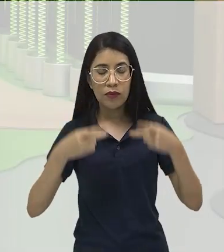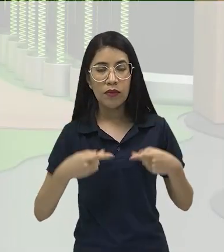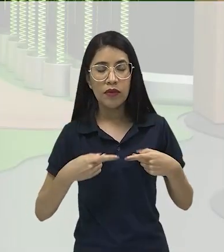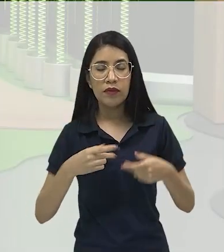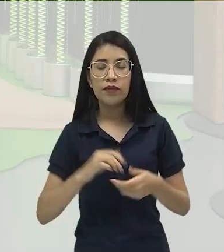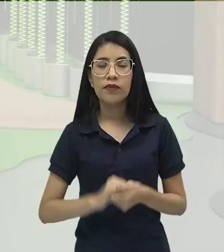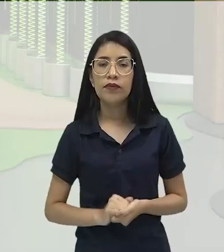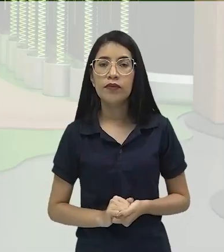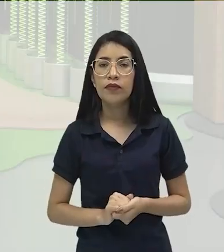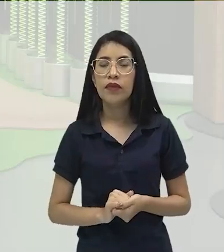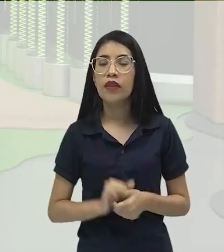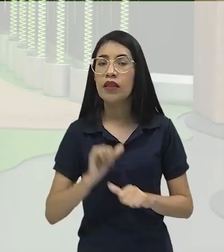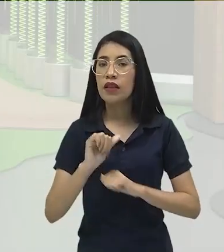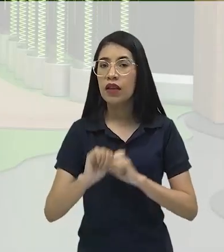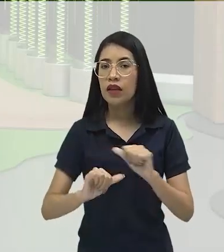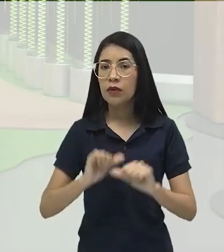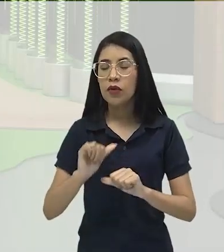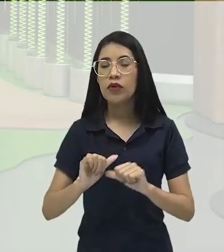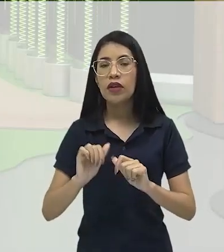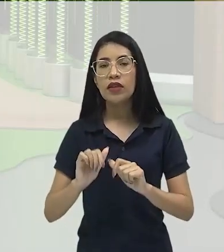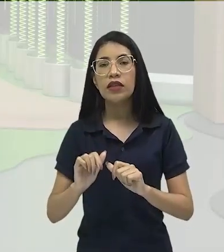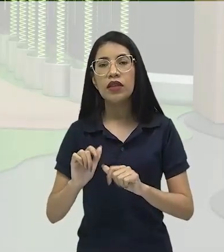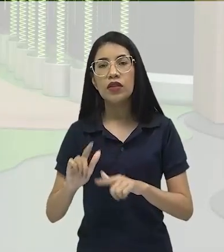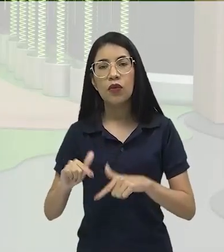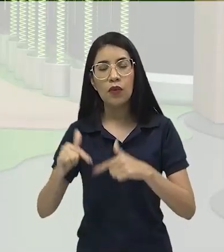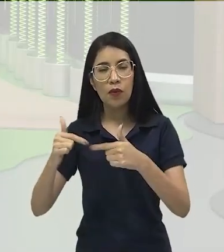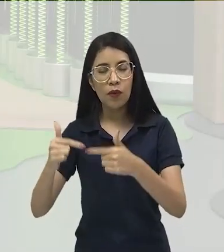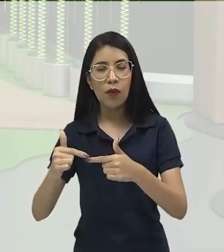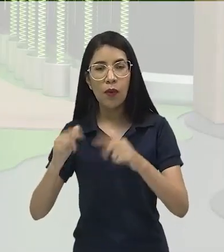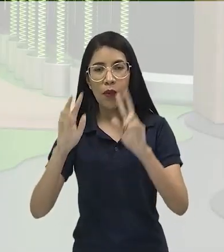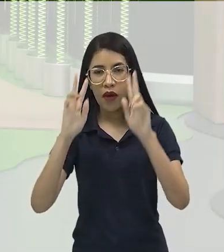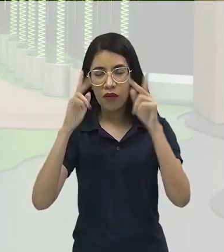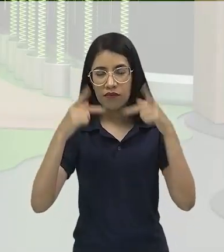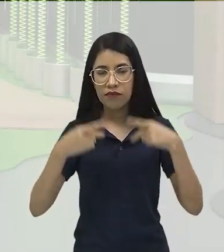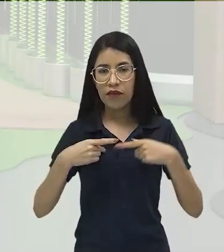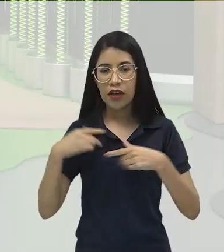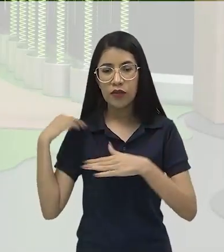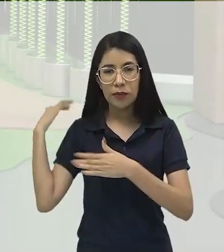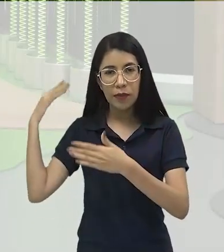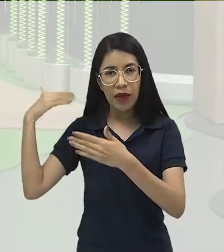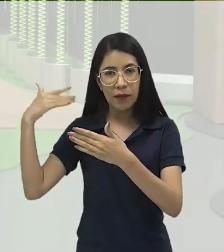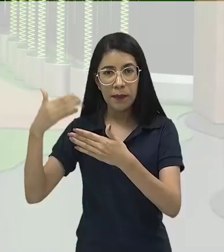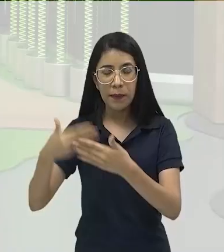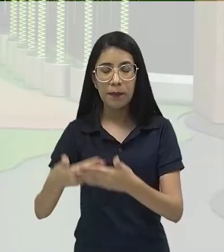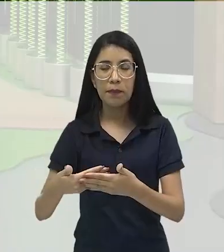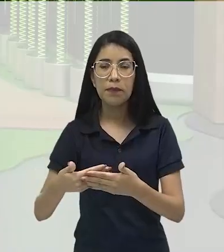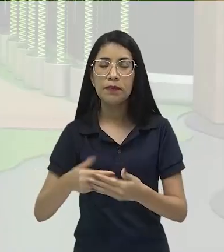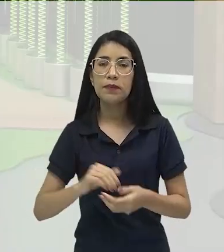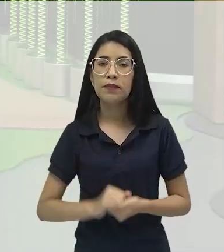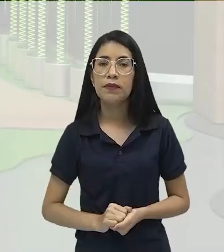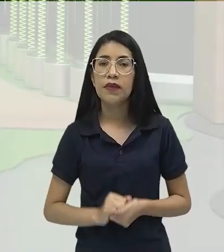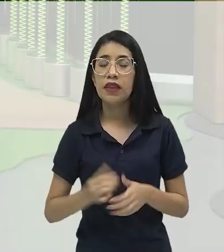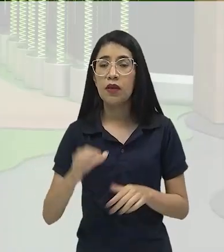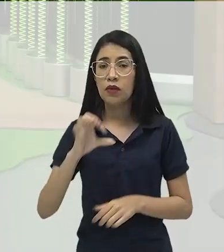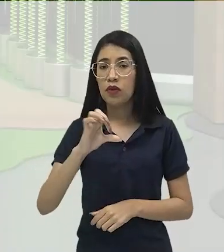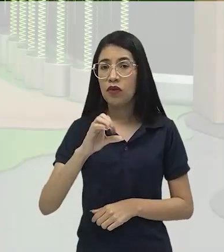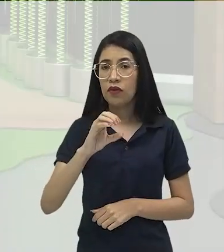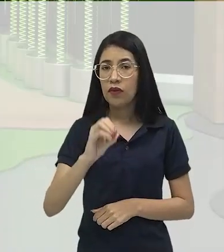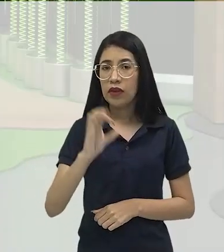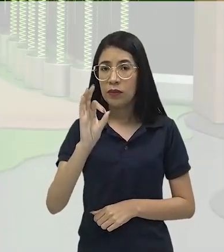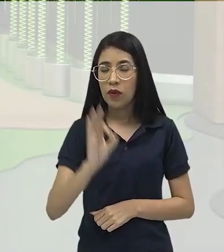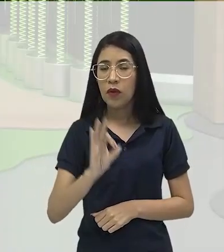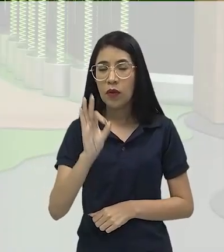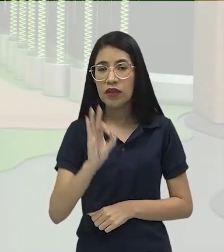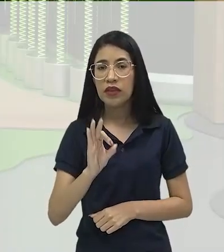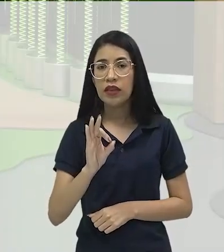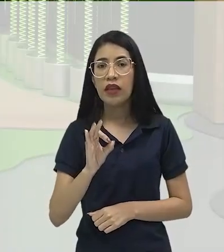antrópica, das modificações feitas pelo homem ao longo de todos esses anos, tá? Então, 90%, gente, é um